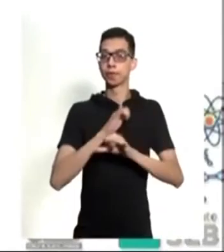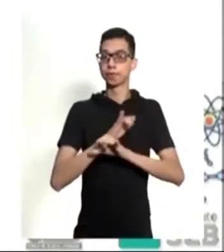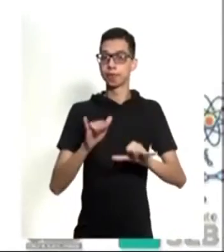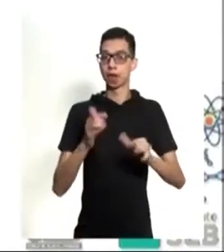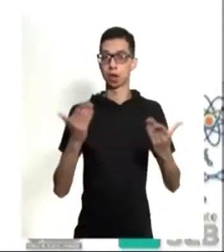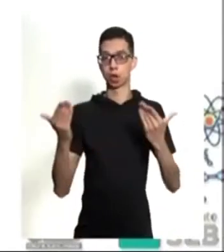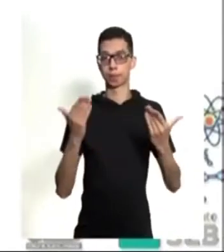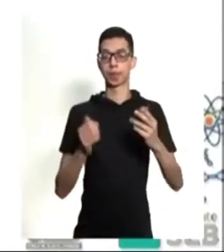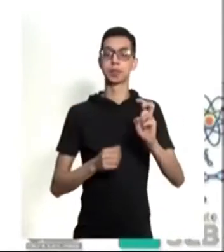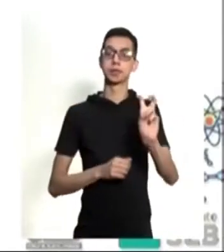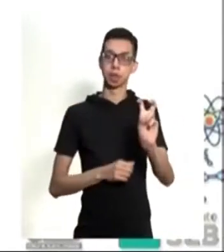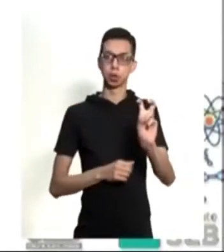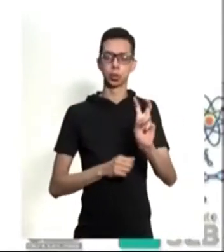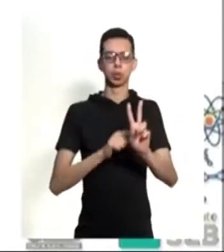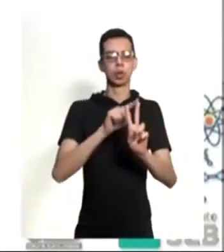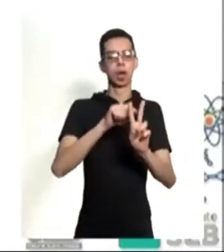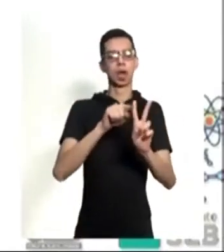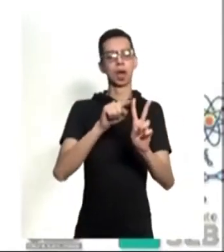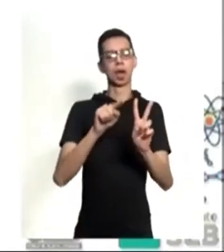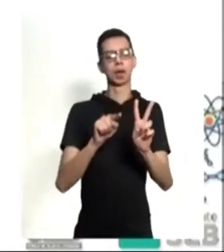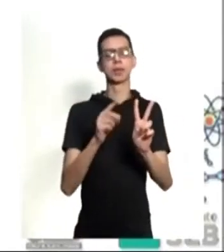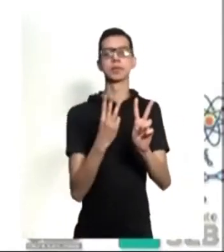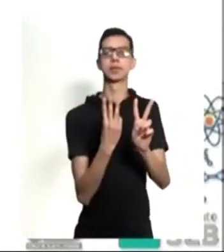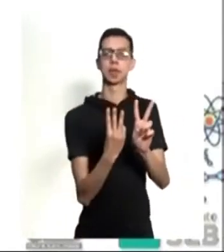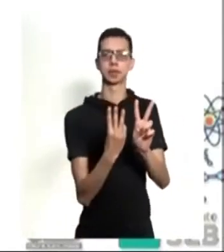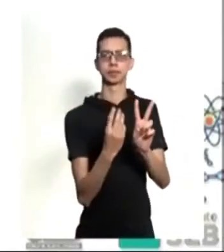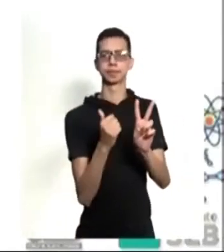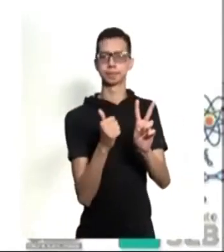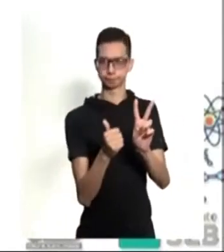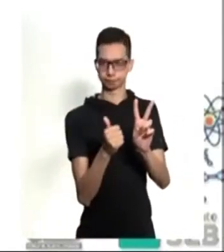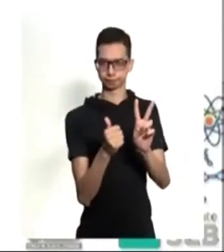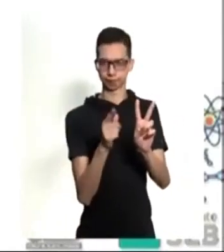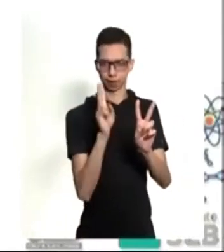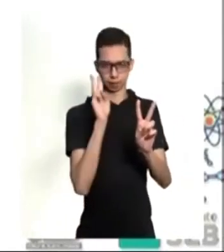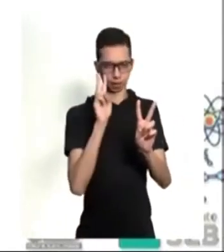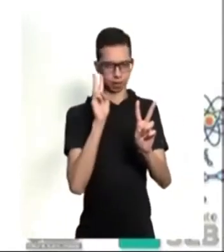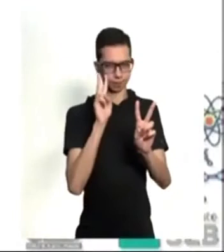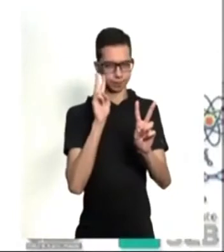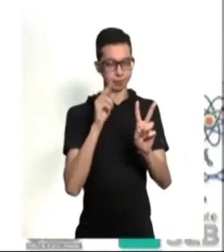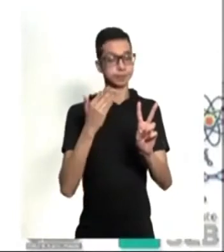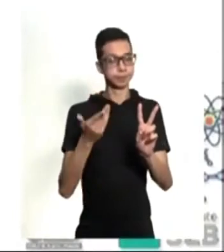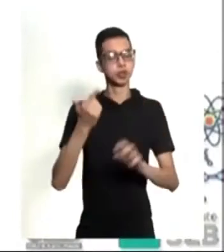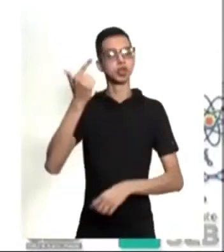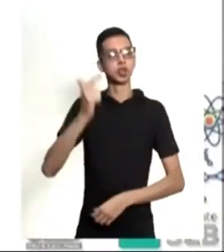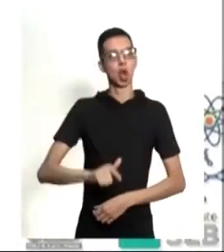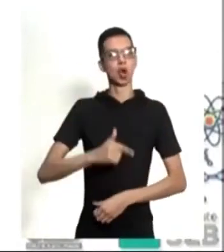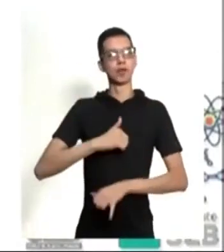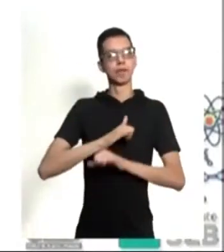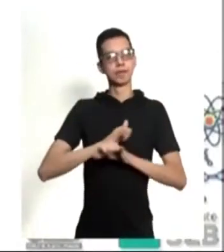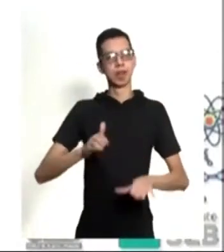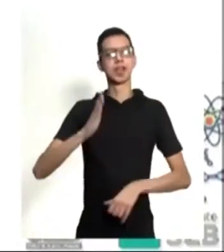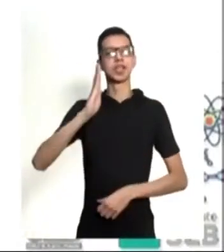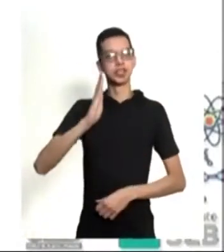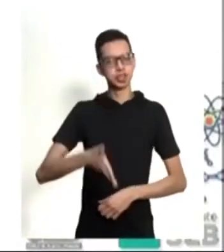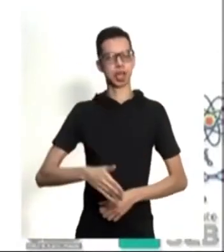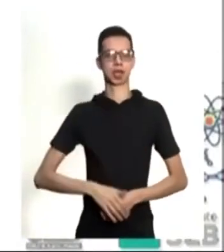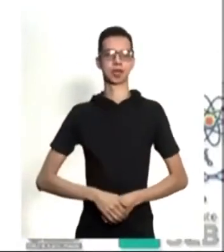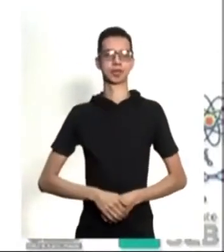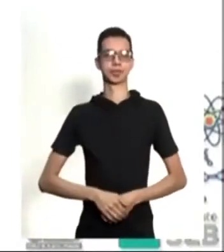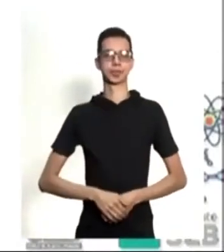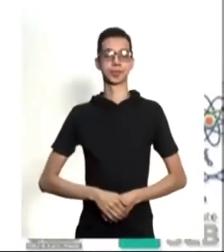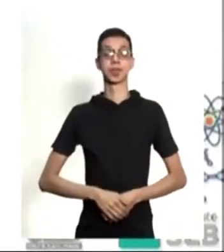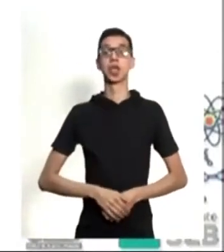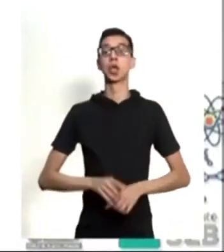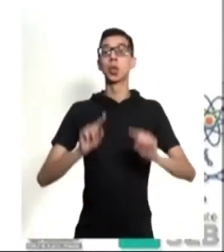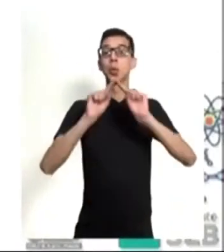ó, diagonal de quadrado, lado raiz de 2. Diagonal do cubo, lado raiz de 3. Então eu